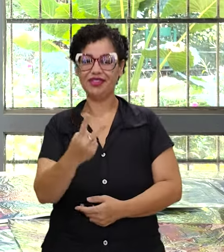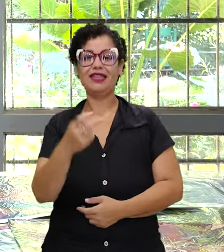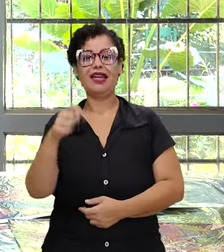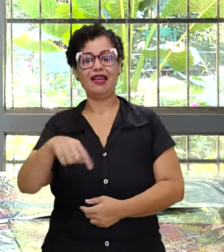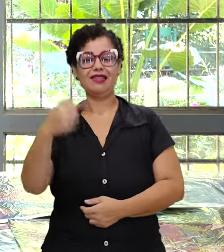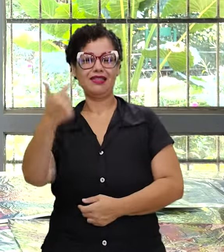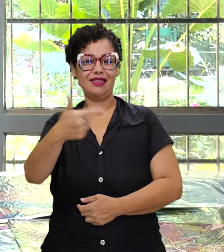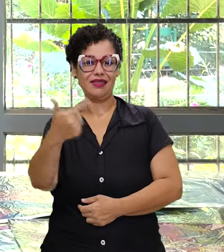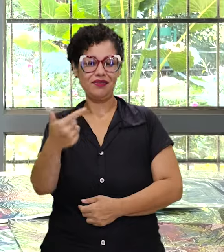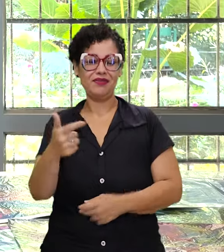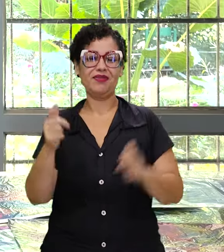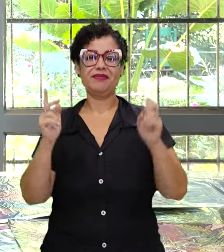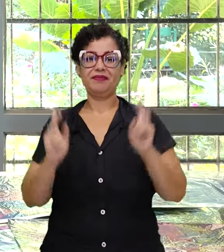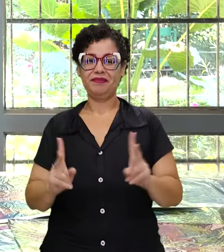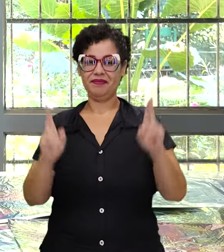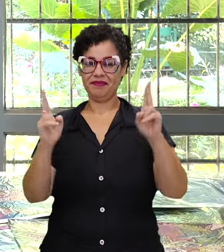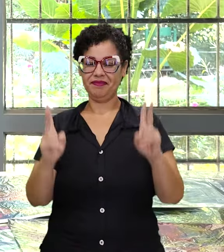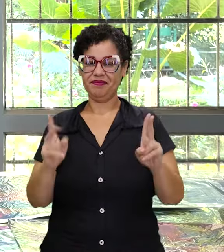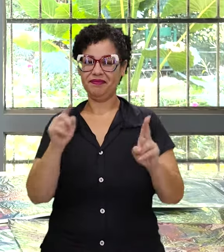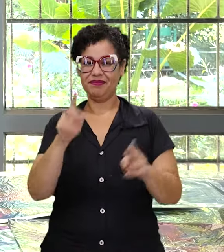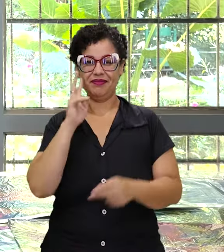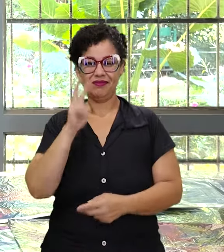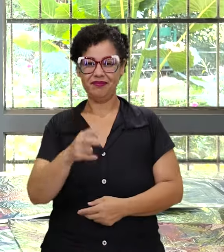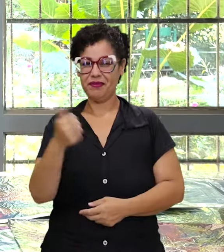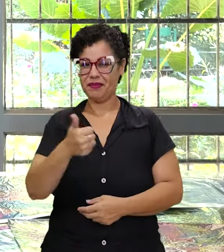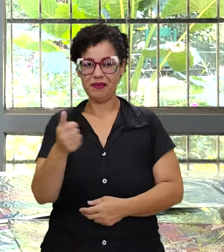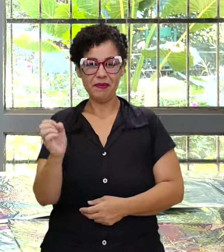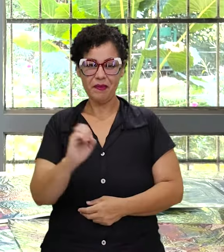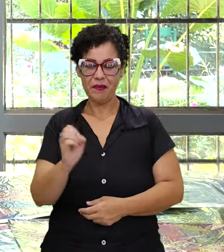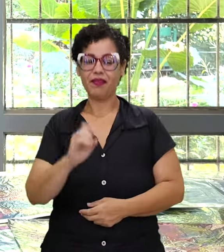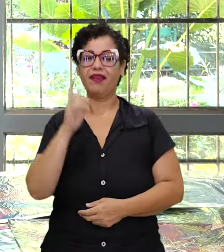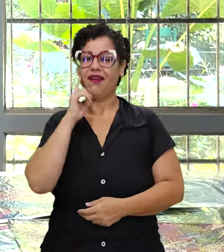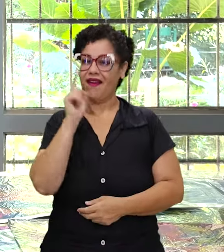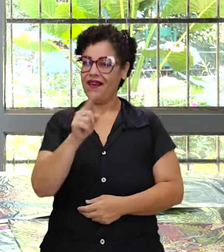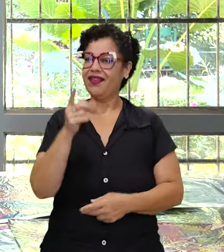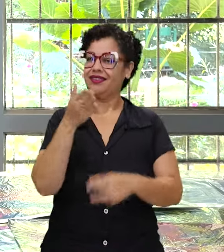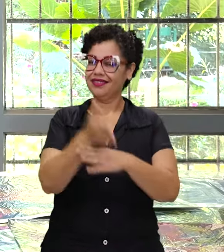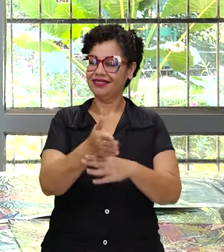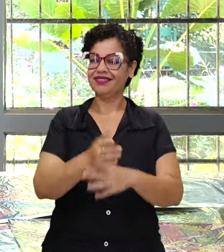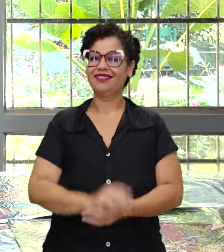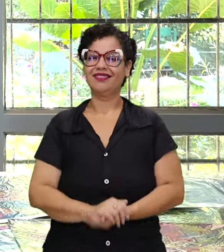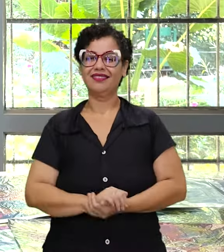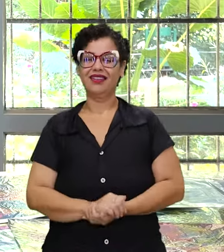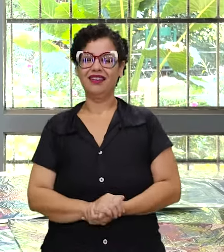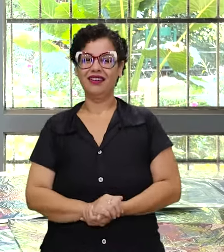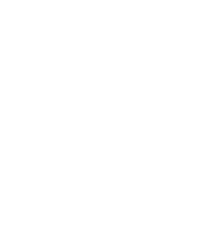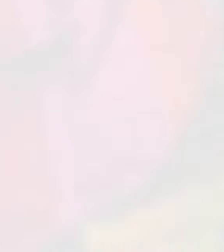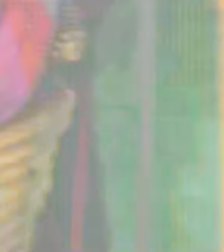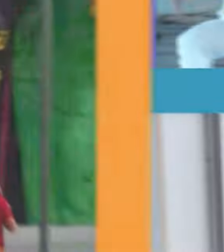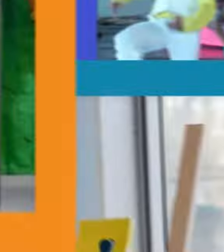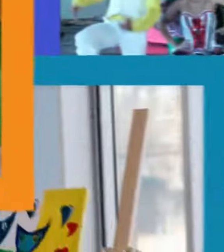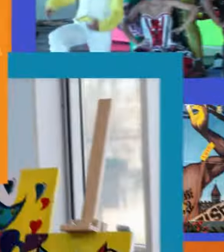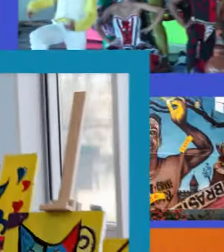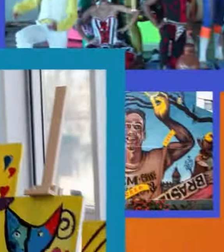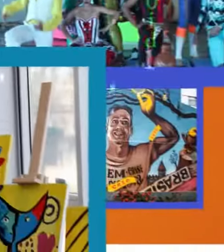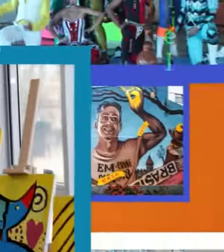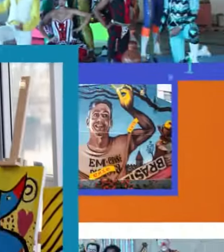essa é a segunda parte do nosso programa. Se você ainda não viu a primeira, vale a pena visitá-la.